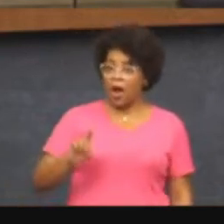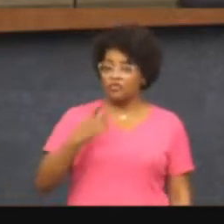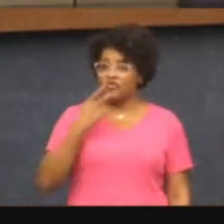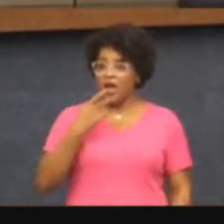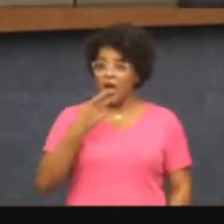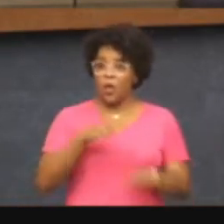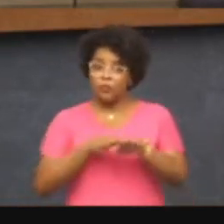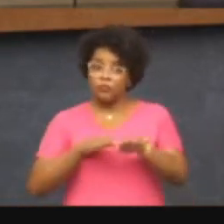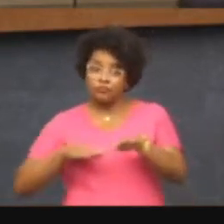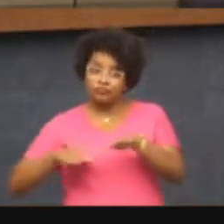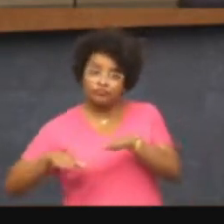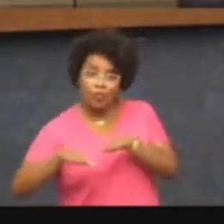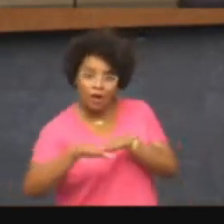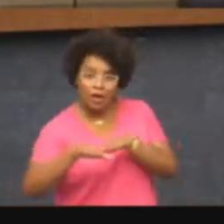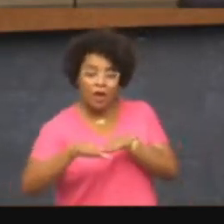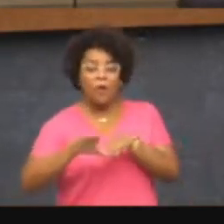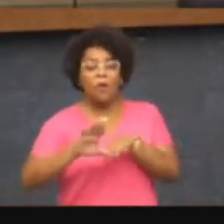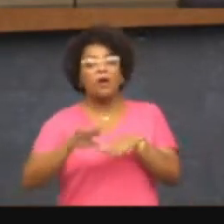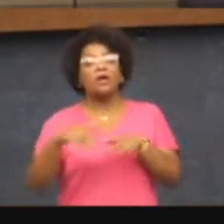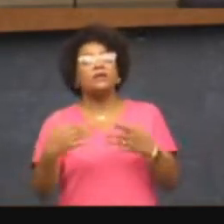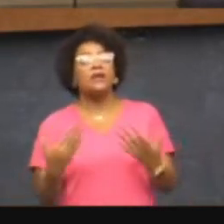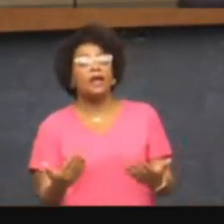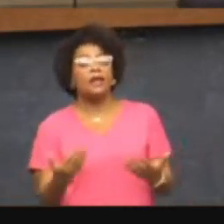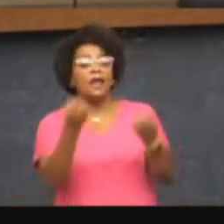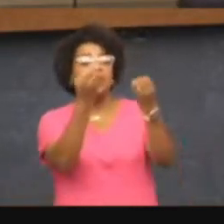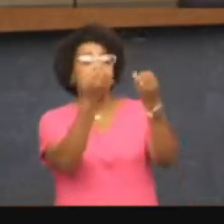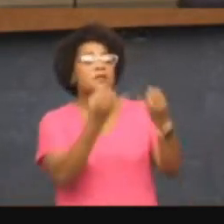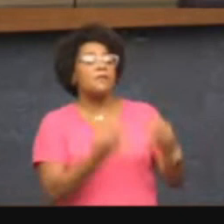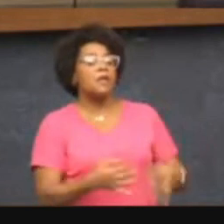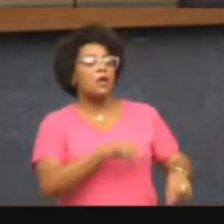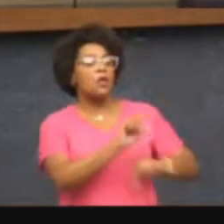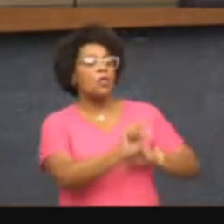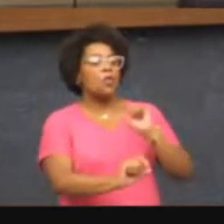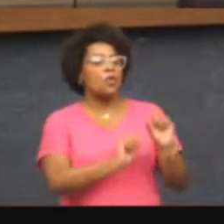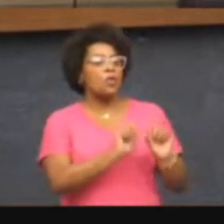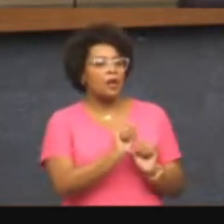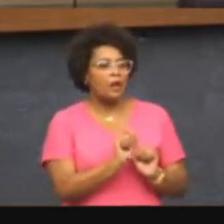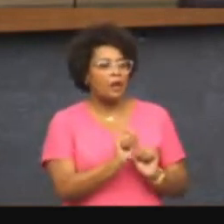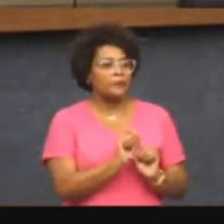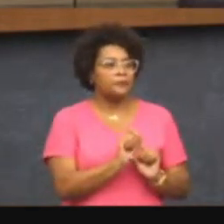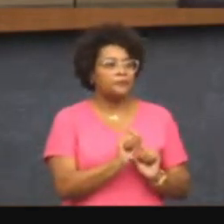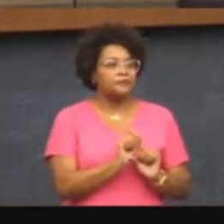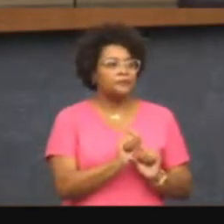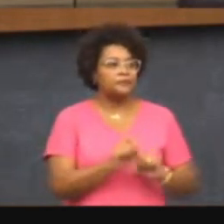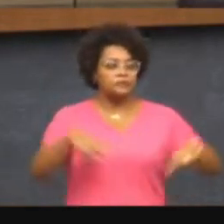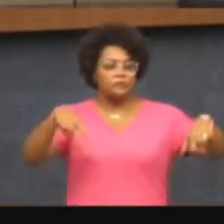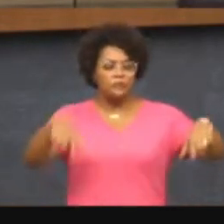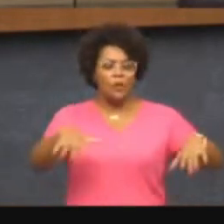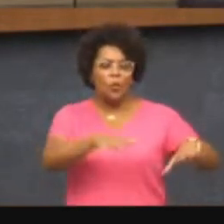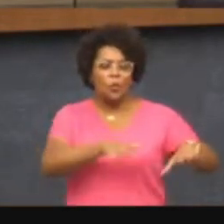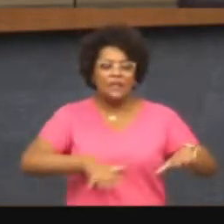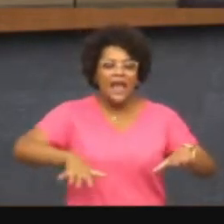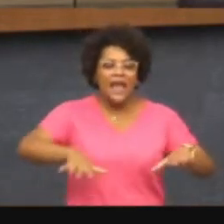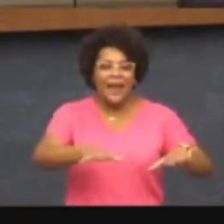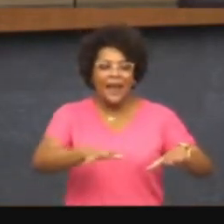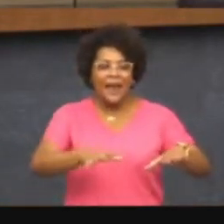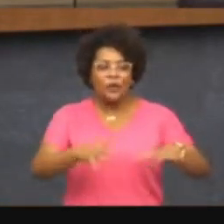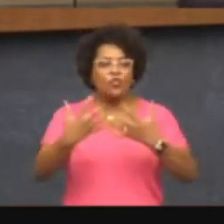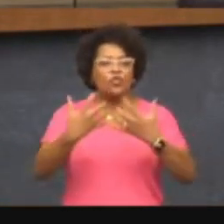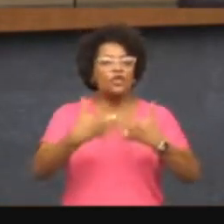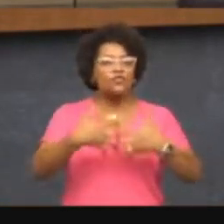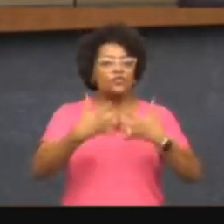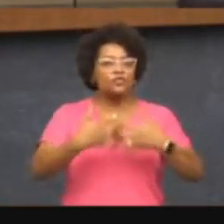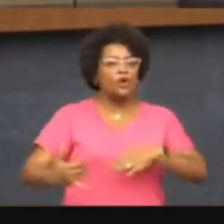pega e coloca o seguinte, na matéria: o terreno onde funcionou o aeroporto Carlos Prates foi outro assunto discutido em Brasília com